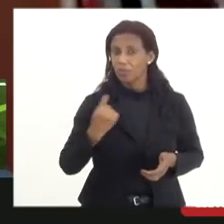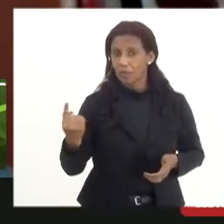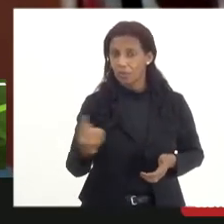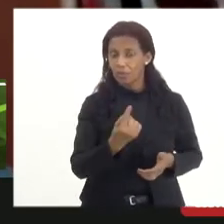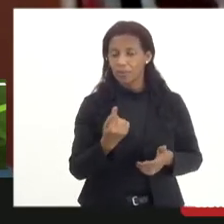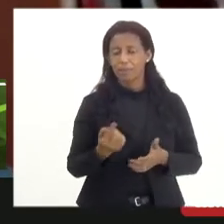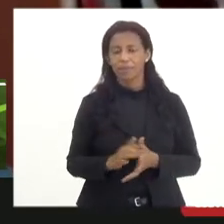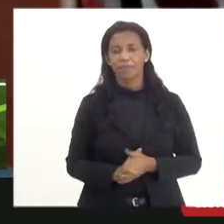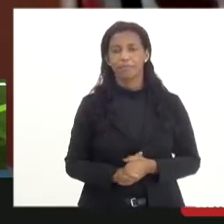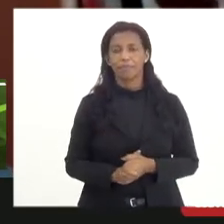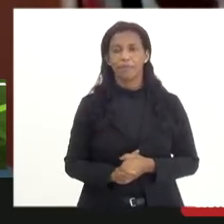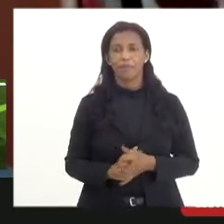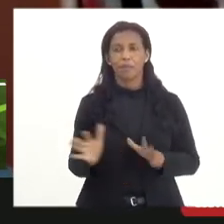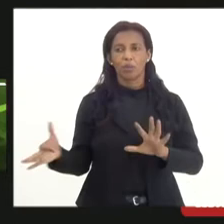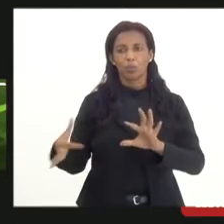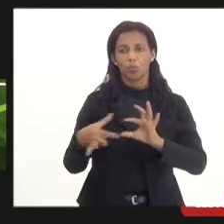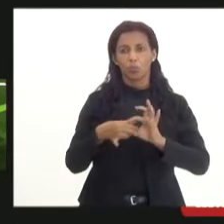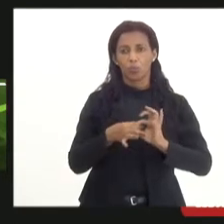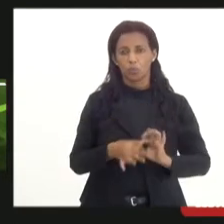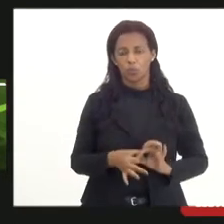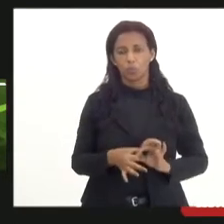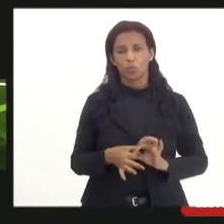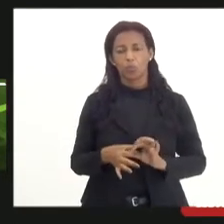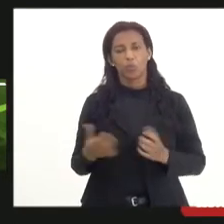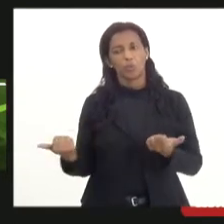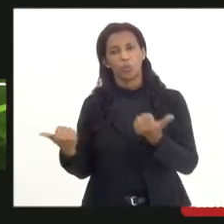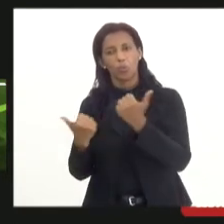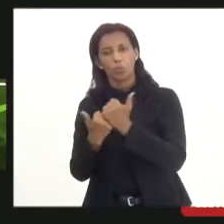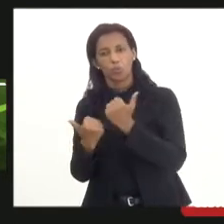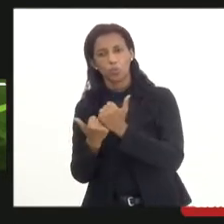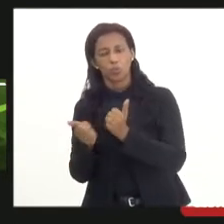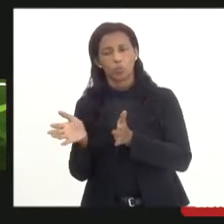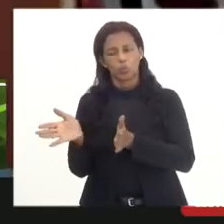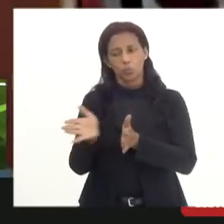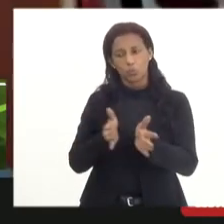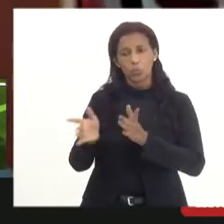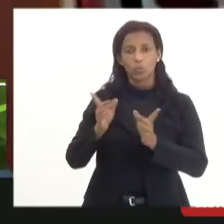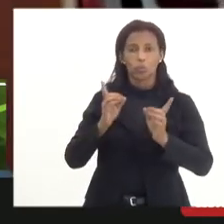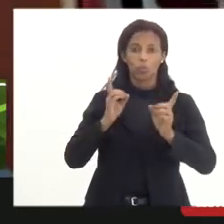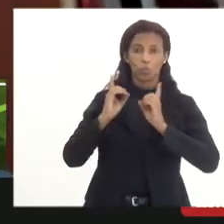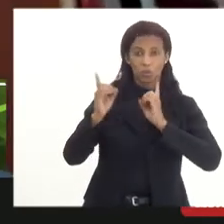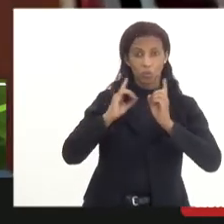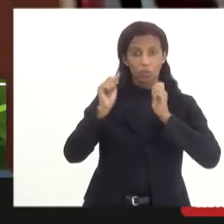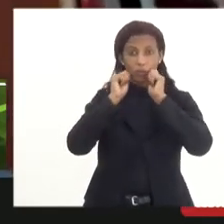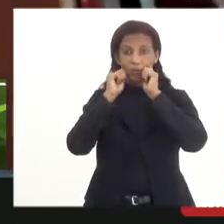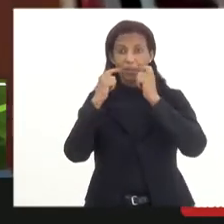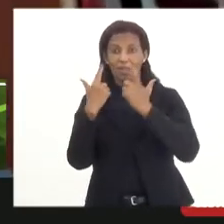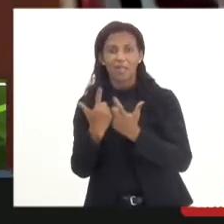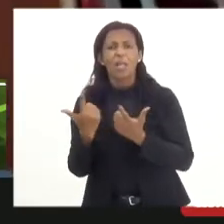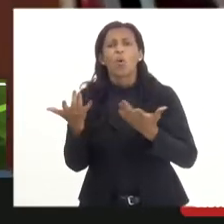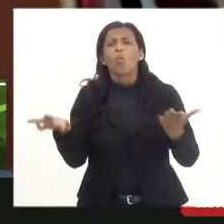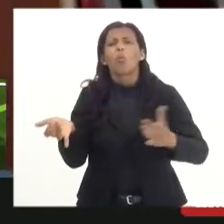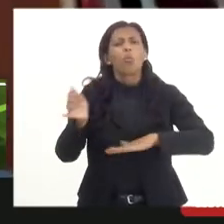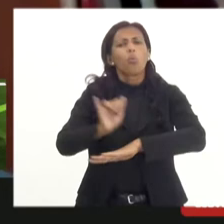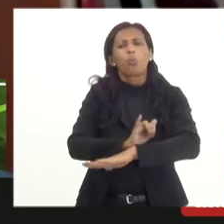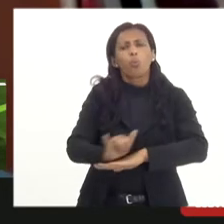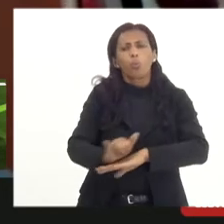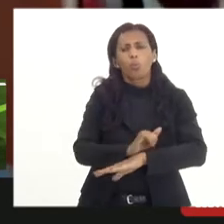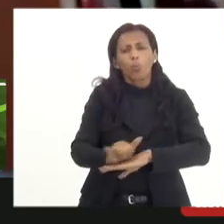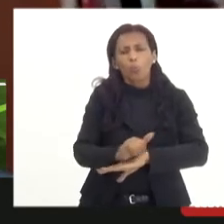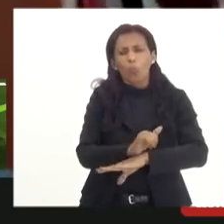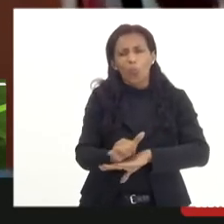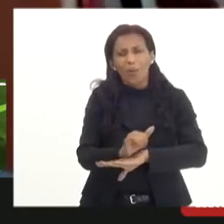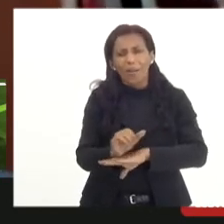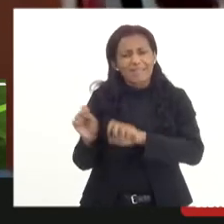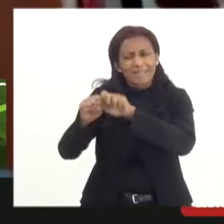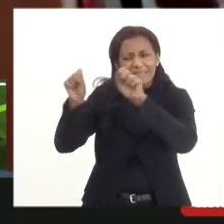combinado com o Siciliano e com as discussões que a gente tem tido na Alerj, qual é a estratégia sistêmica para o